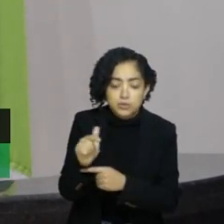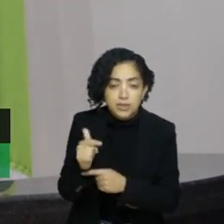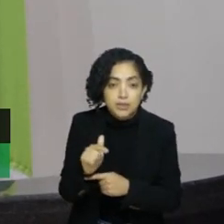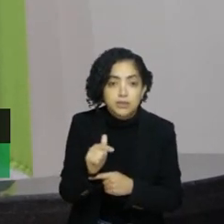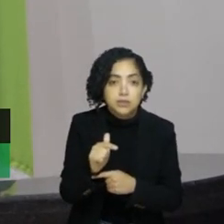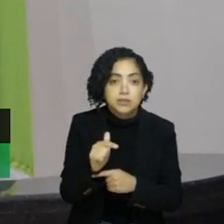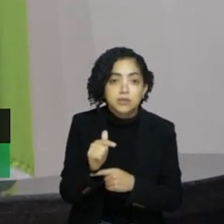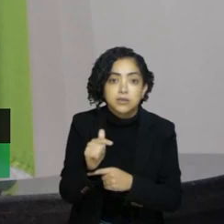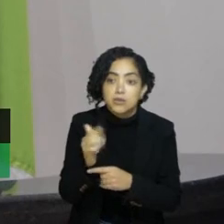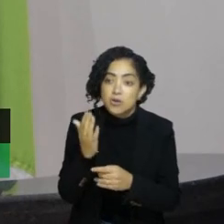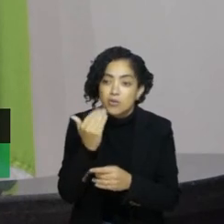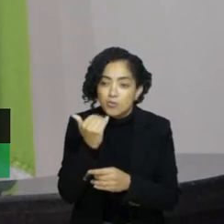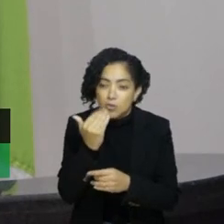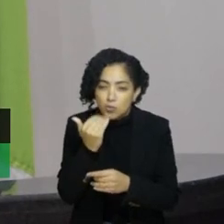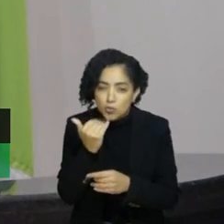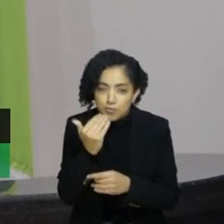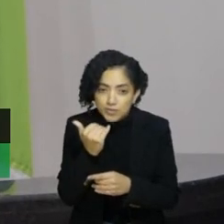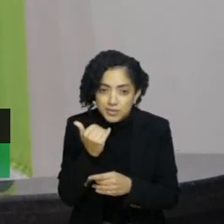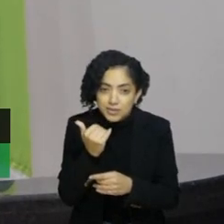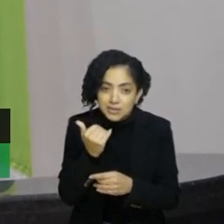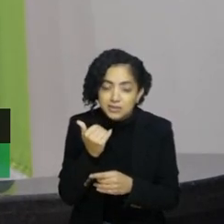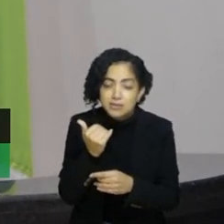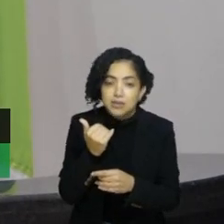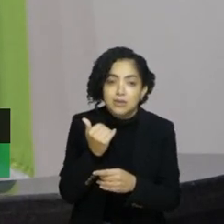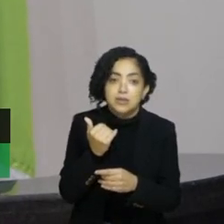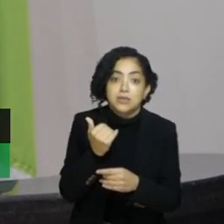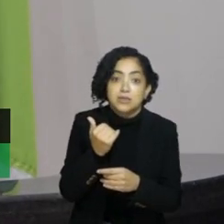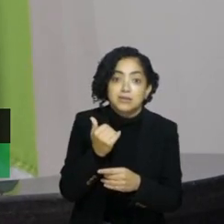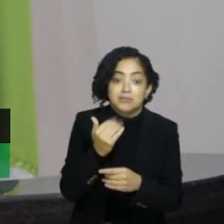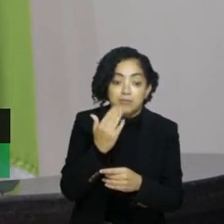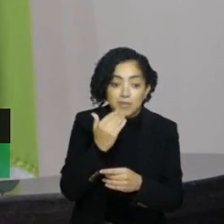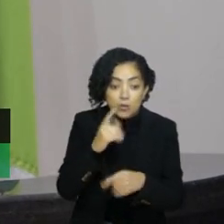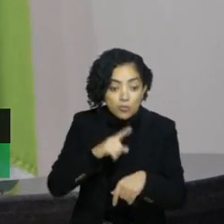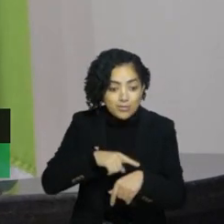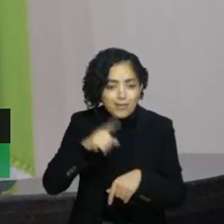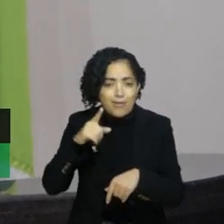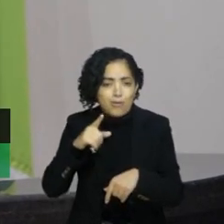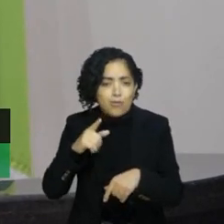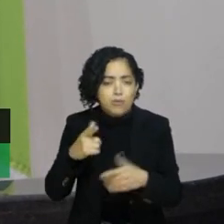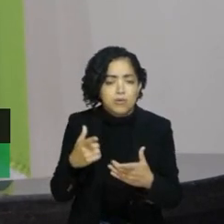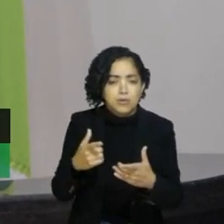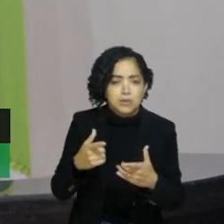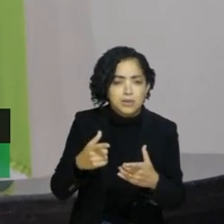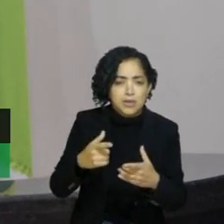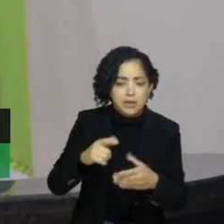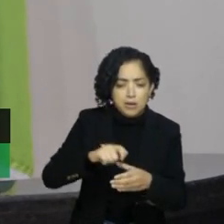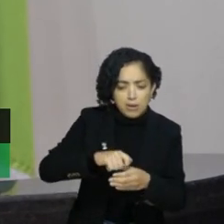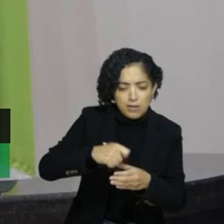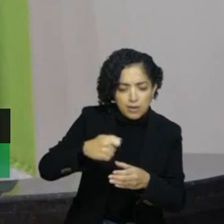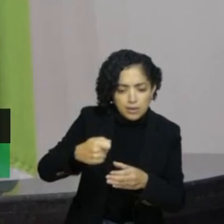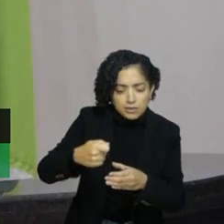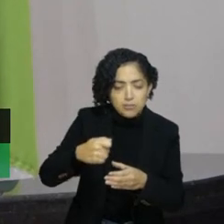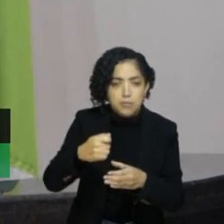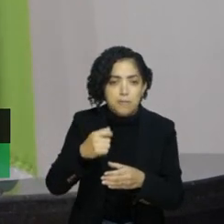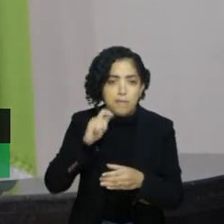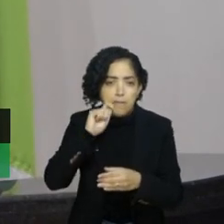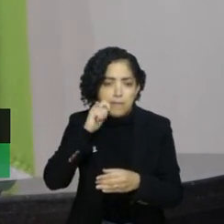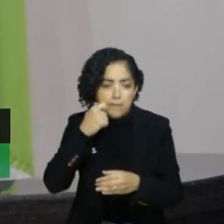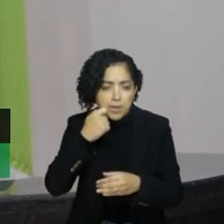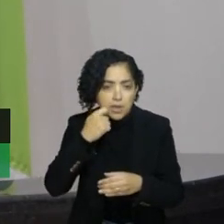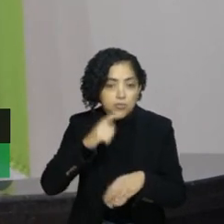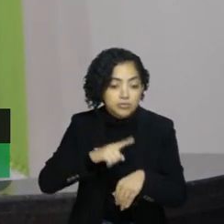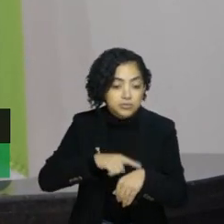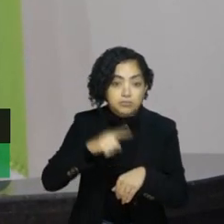não perecível que possa ser consumido imediatamente, como enlatados, pães, itens de pronto consumo, é